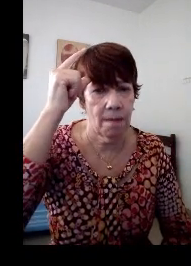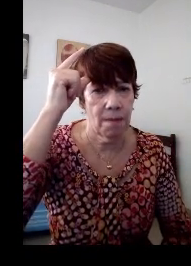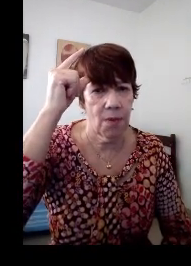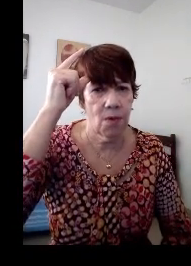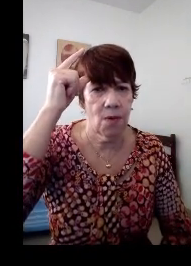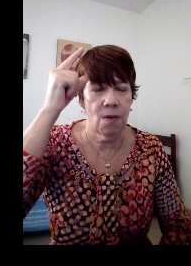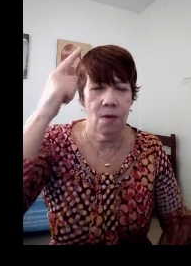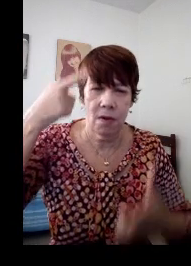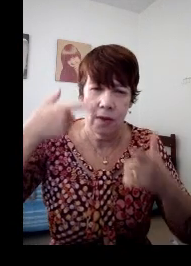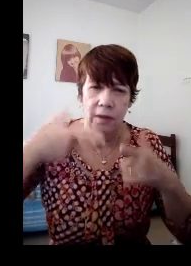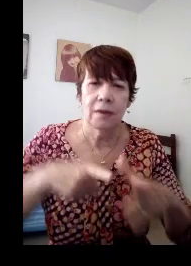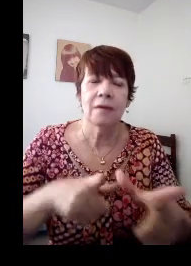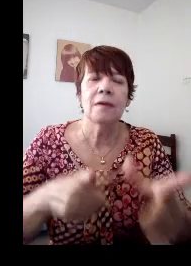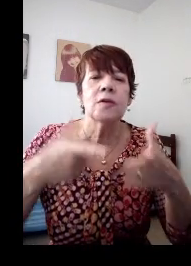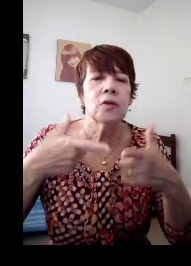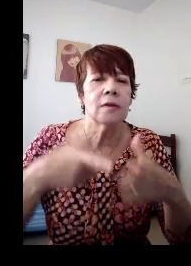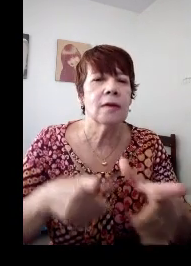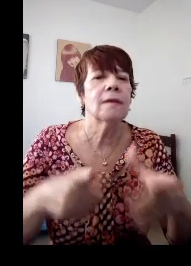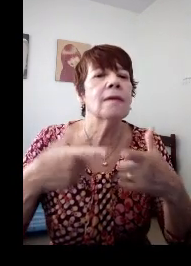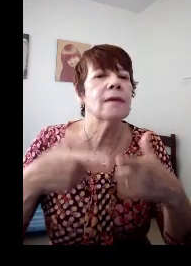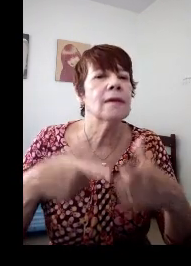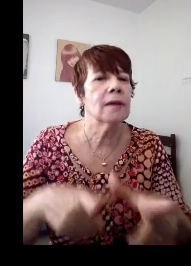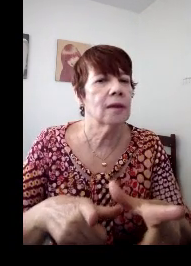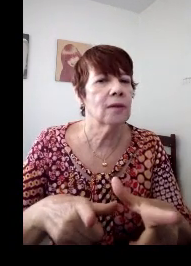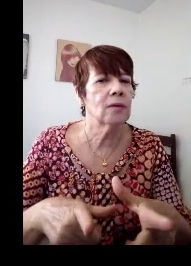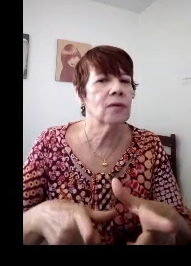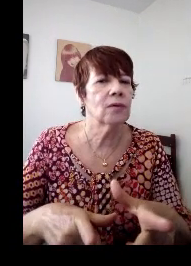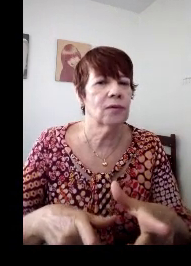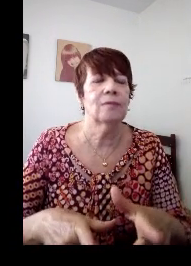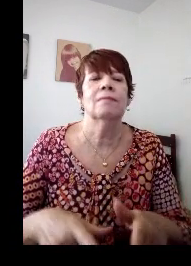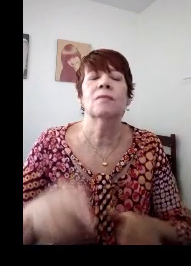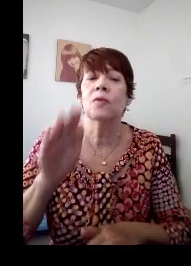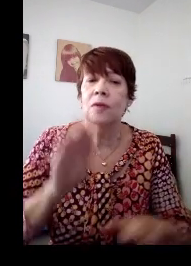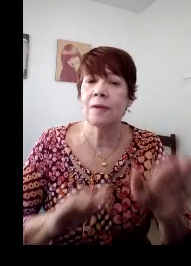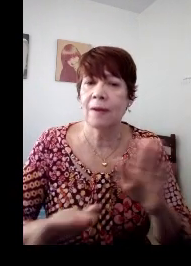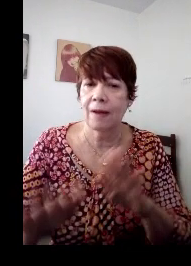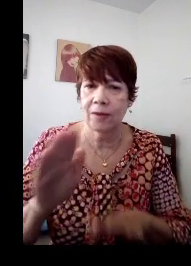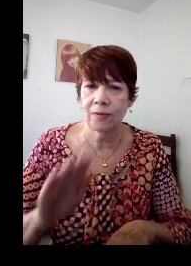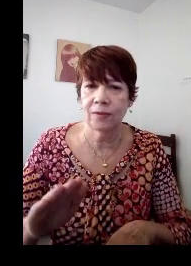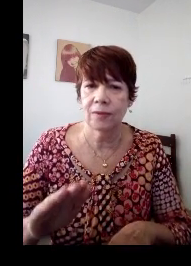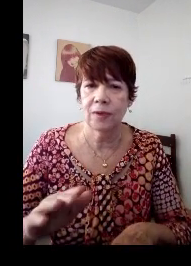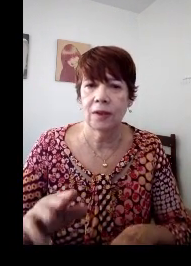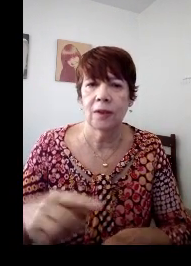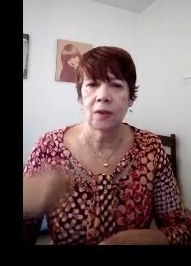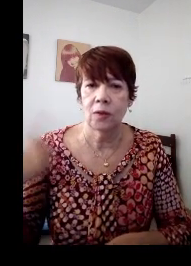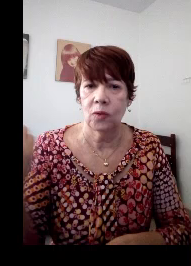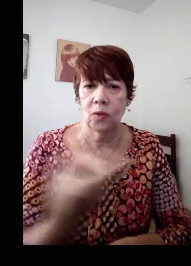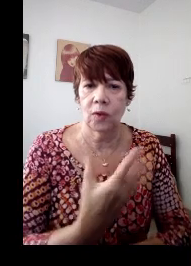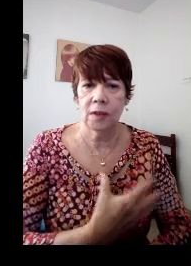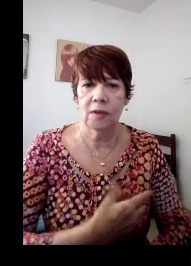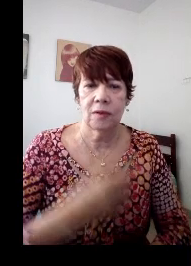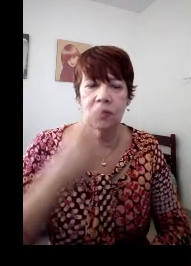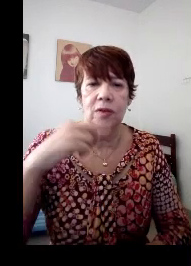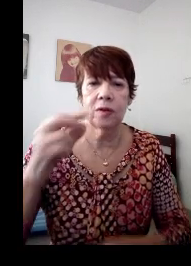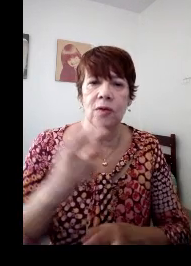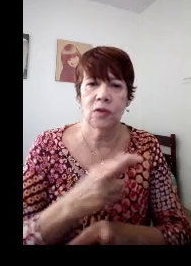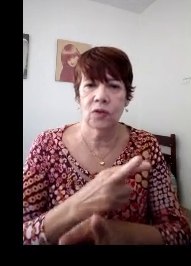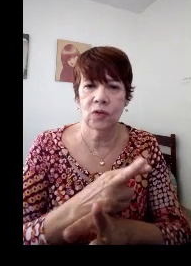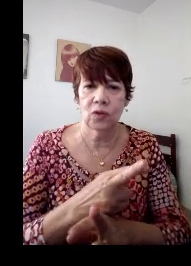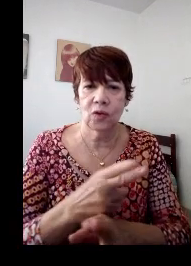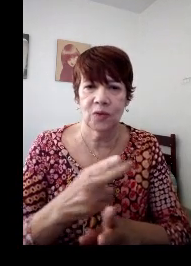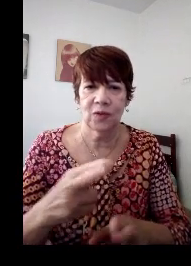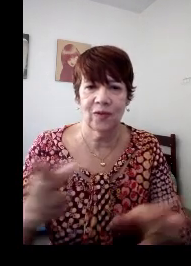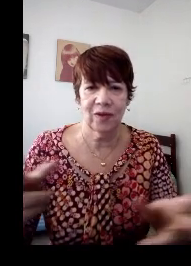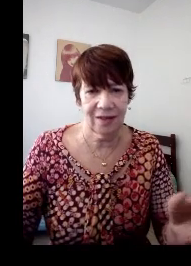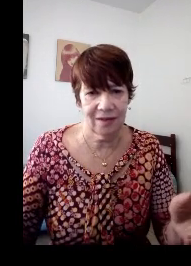essa é a voz do inimigo, essa é a voz do Satanás. Não é assim que um cristão deve se comportar,